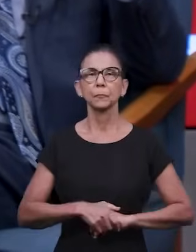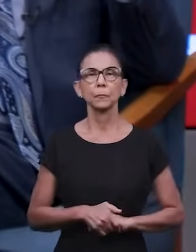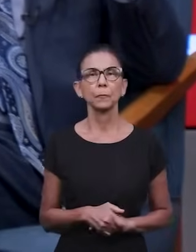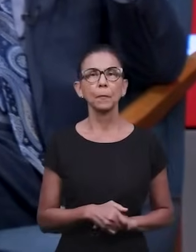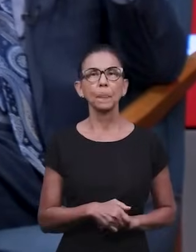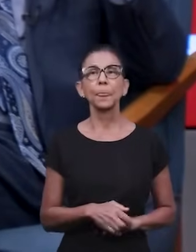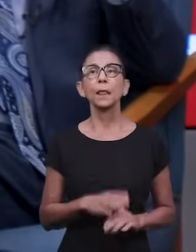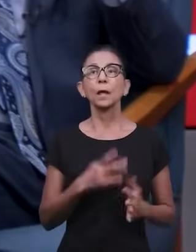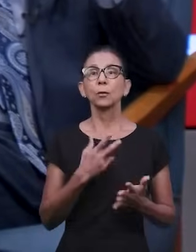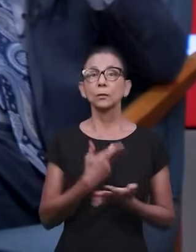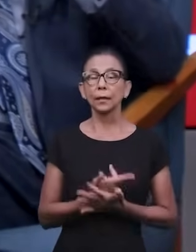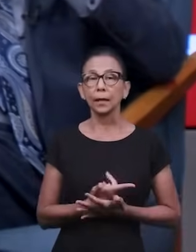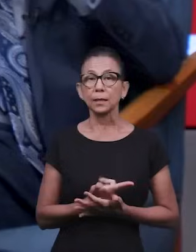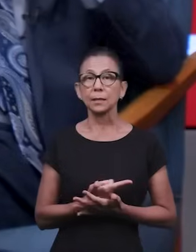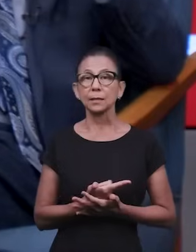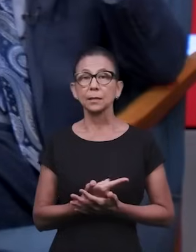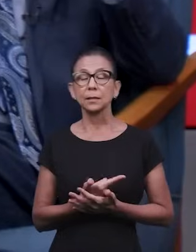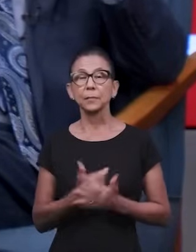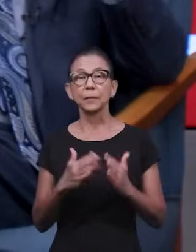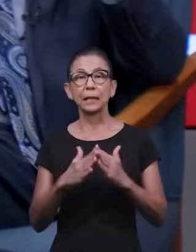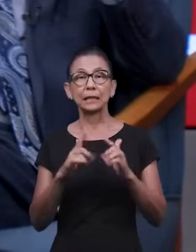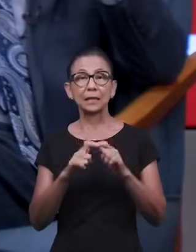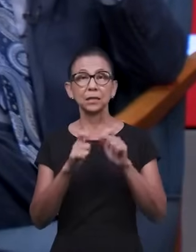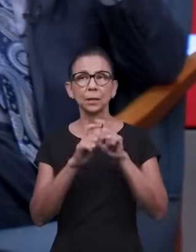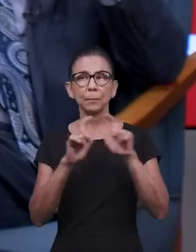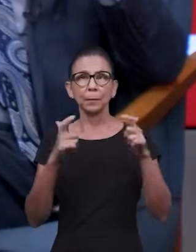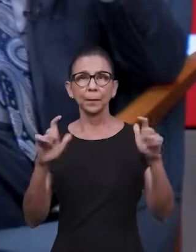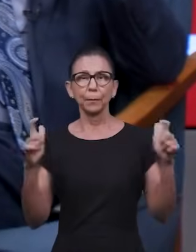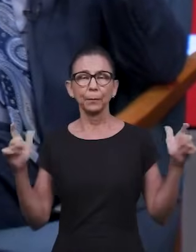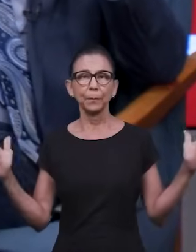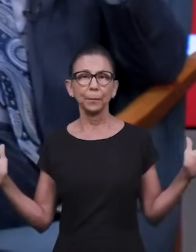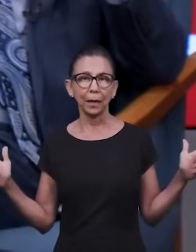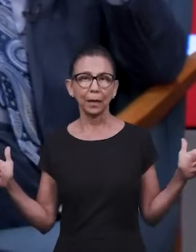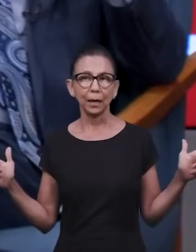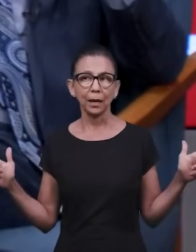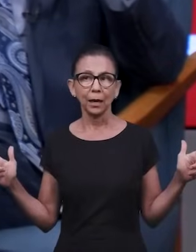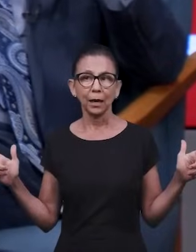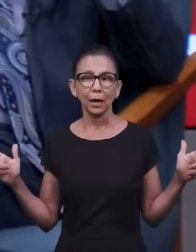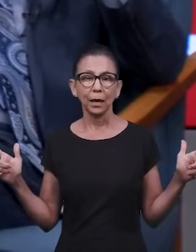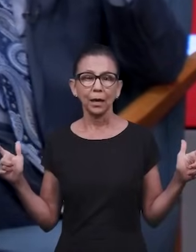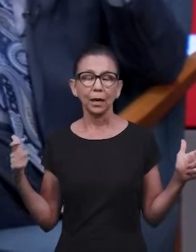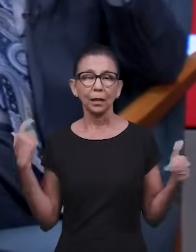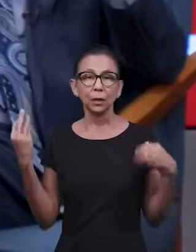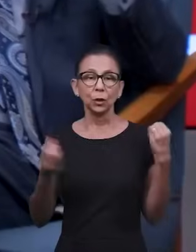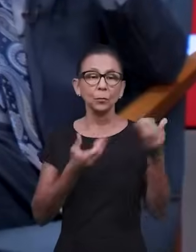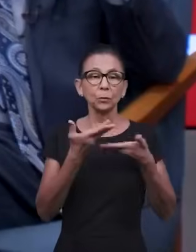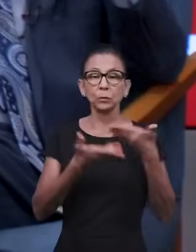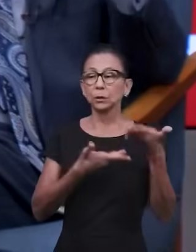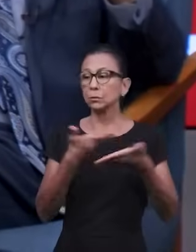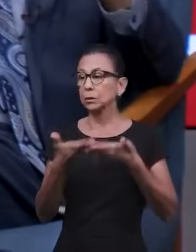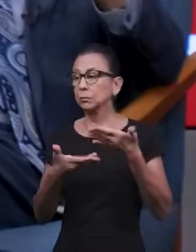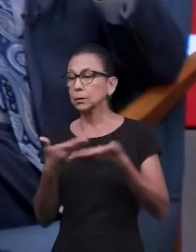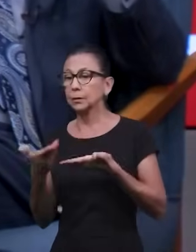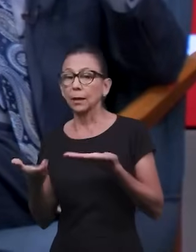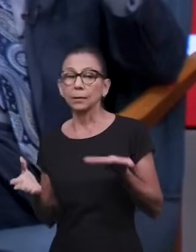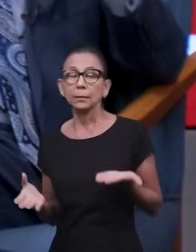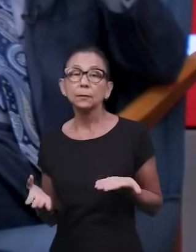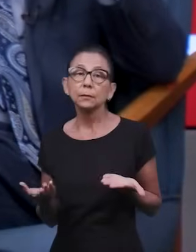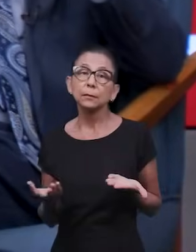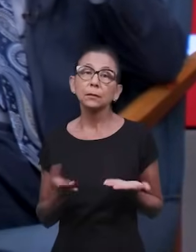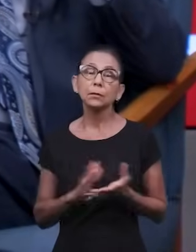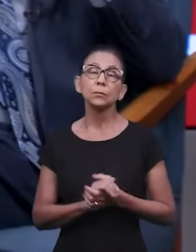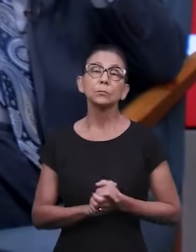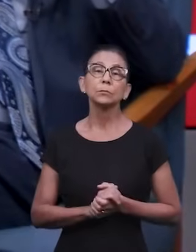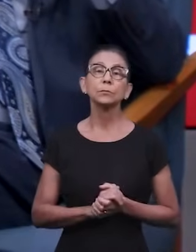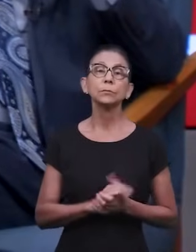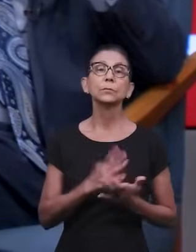cresceu muito eles não tinham como atender a todos constituamos não é sete varões Cheios do Espírito Santo de